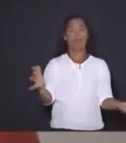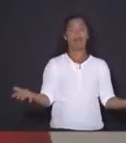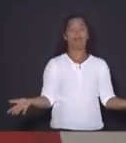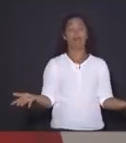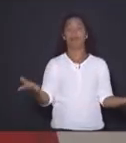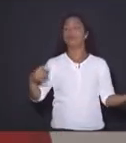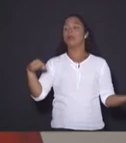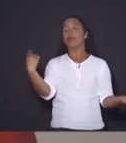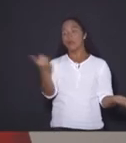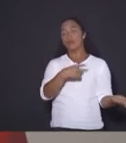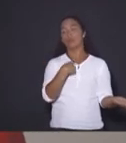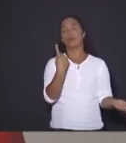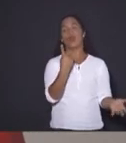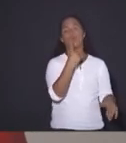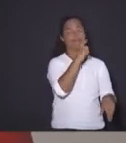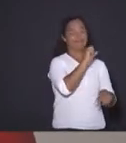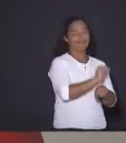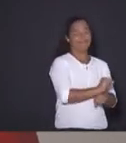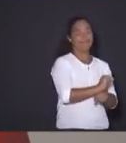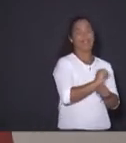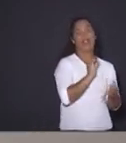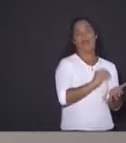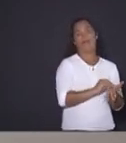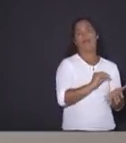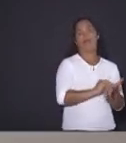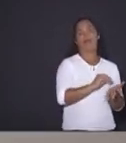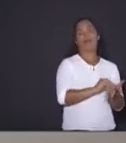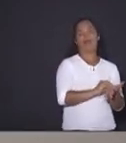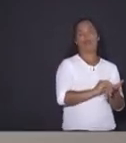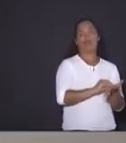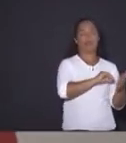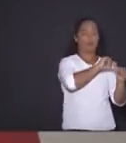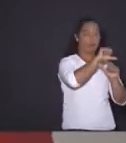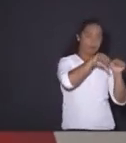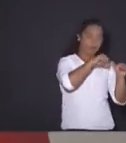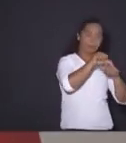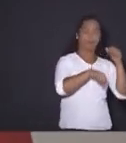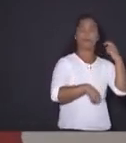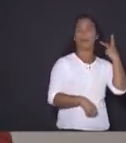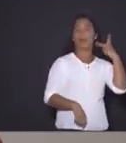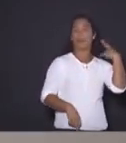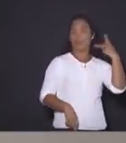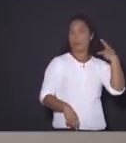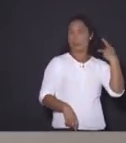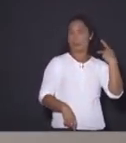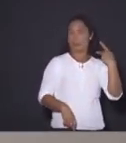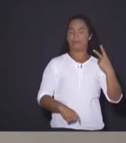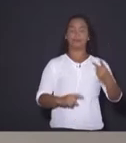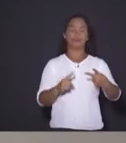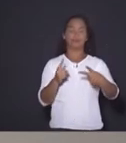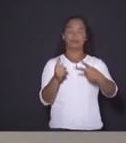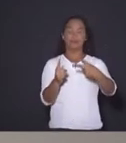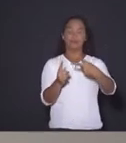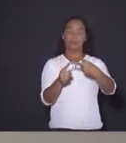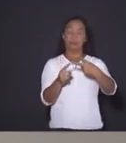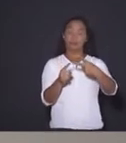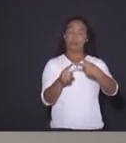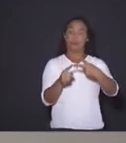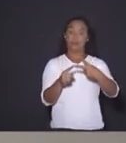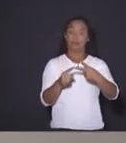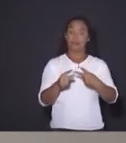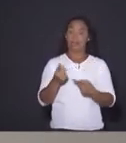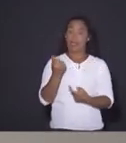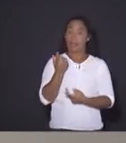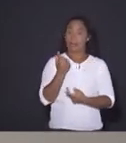deixamos de fazer de um lado uma reforma política em segundo lugar quando a gente for enfrentar crises e não